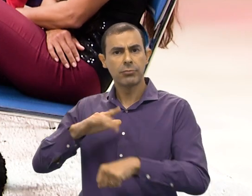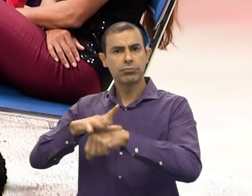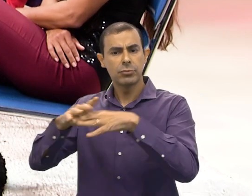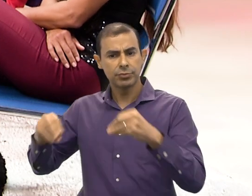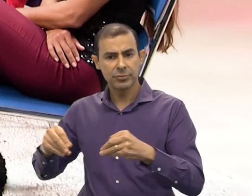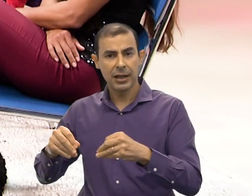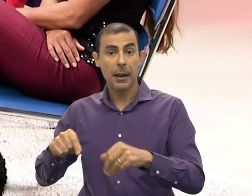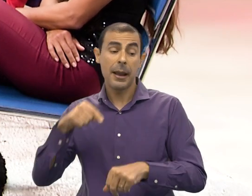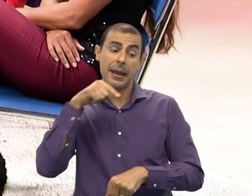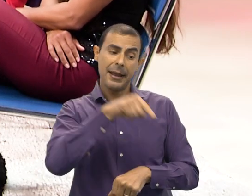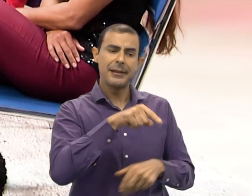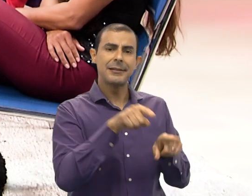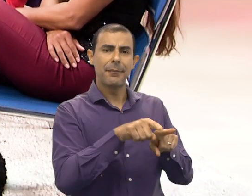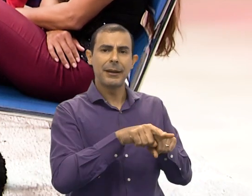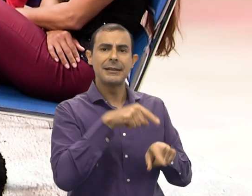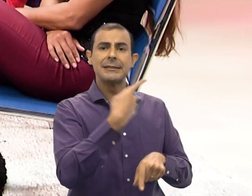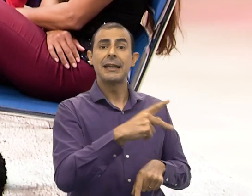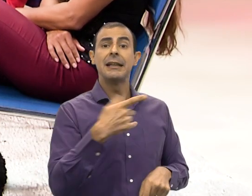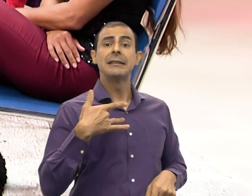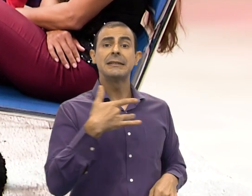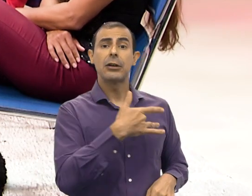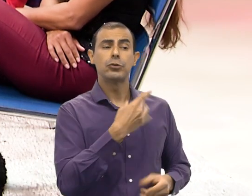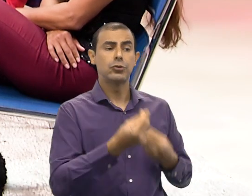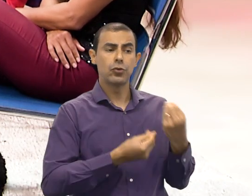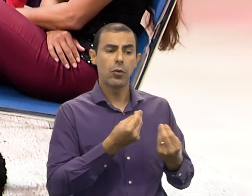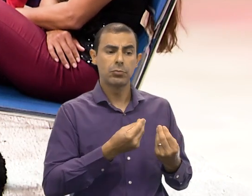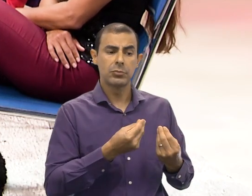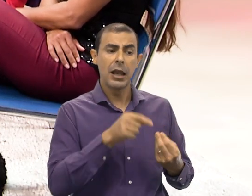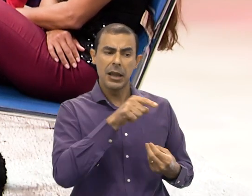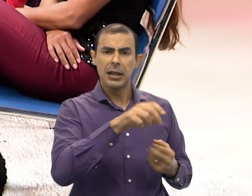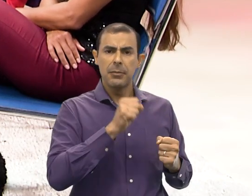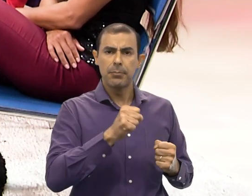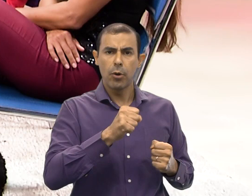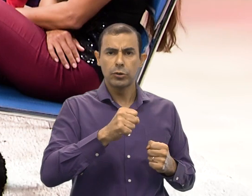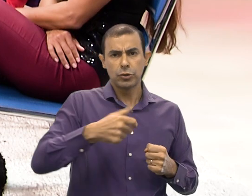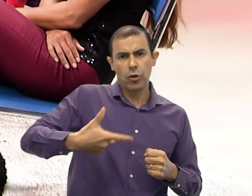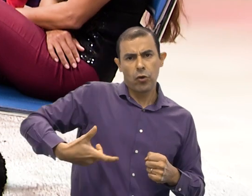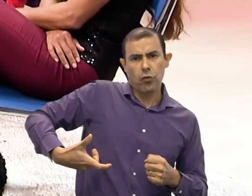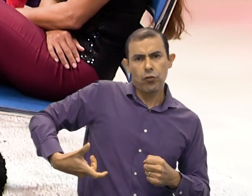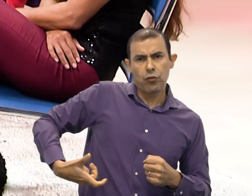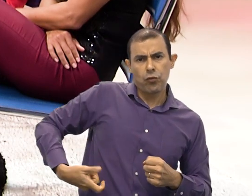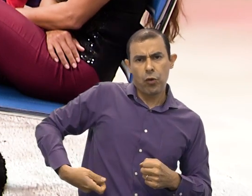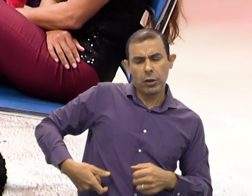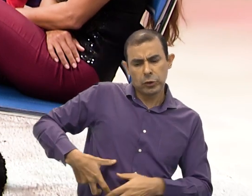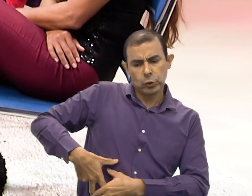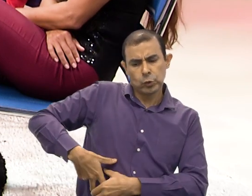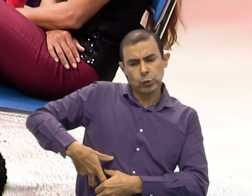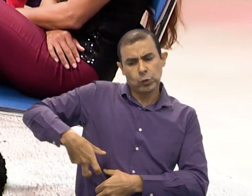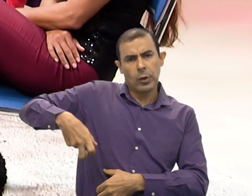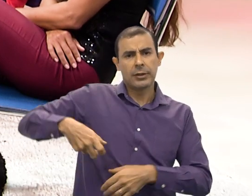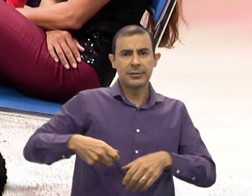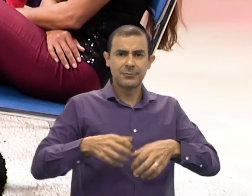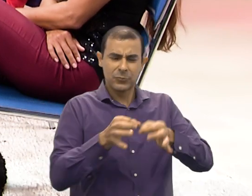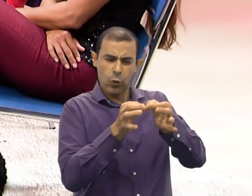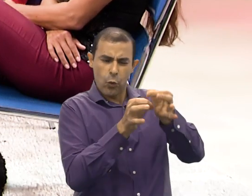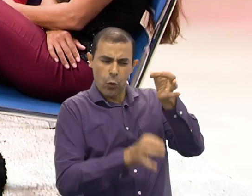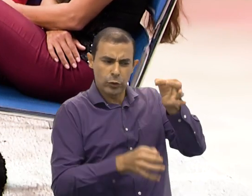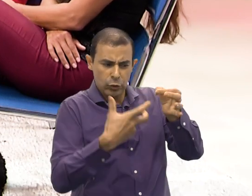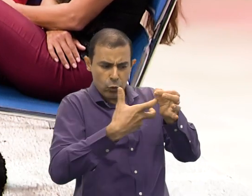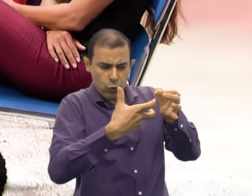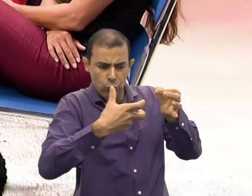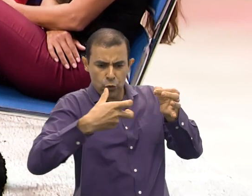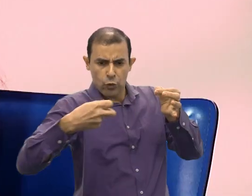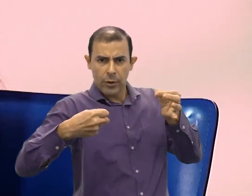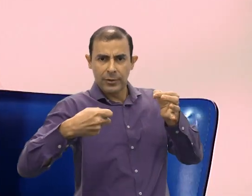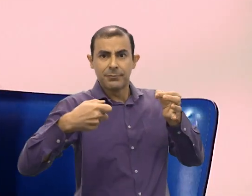ele, mas também é avaliado o que é melhor para o doador. Por quê? Ele pode passar por um processo anestésico, como